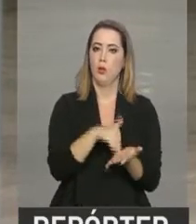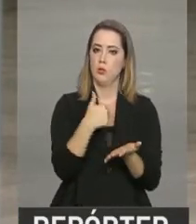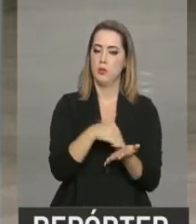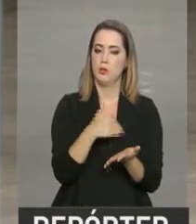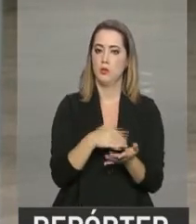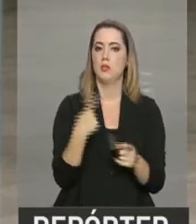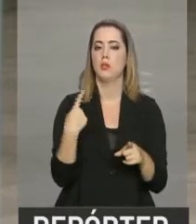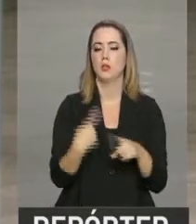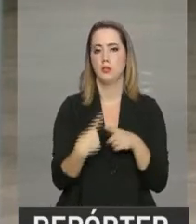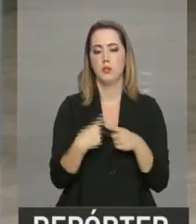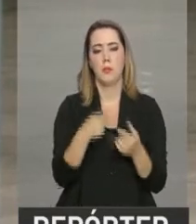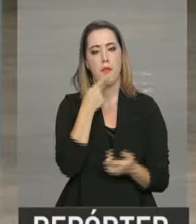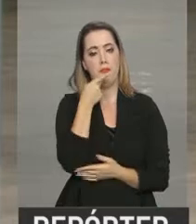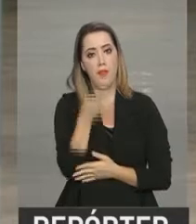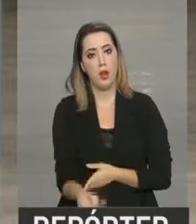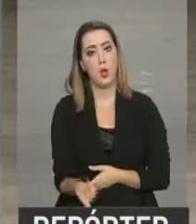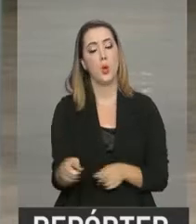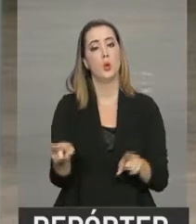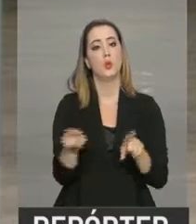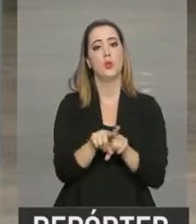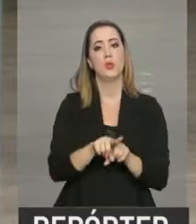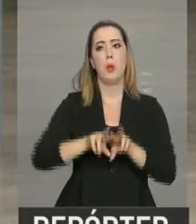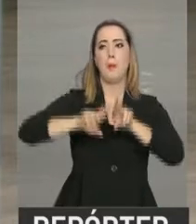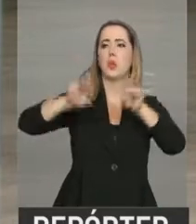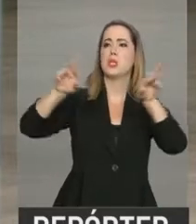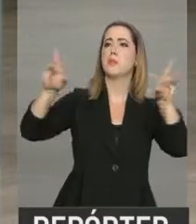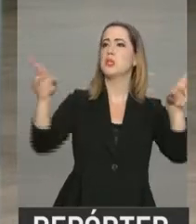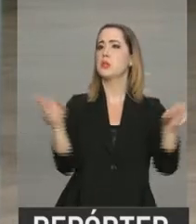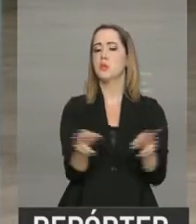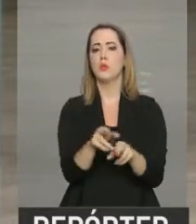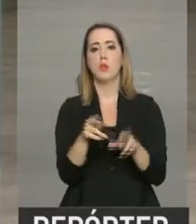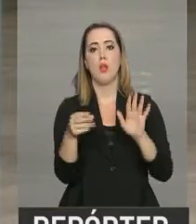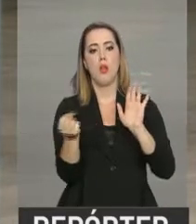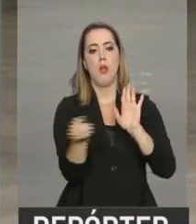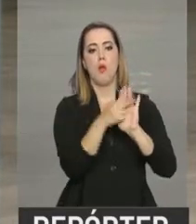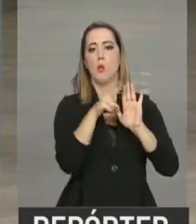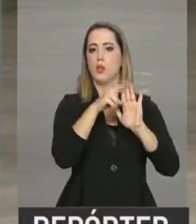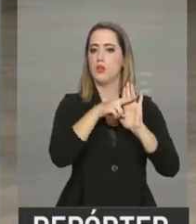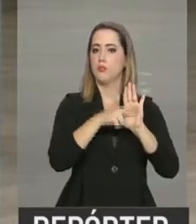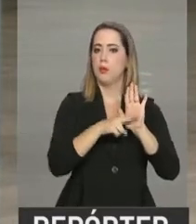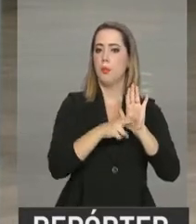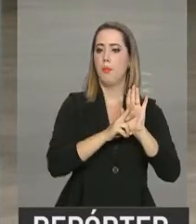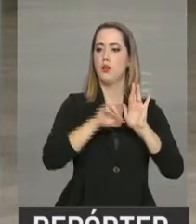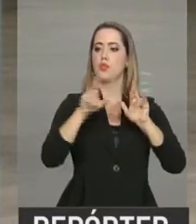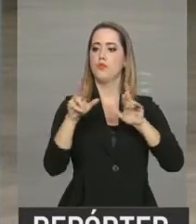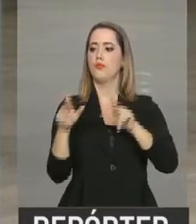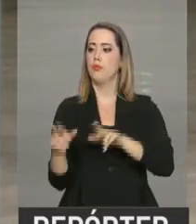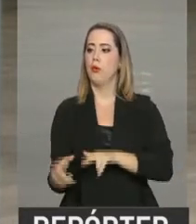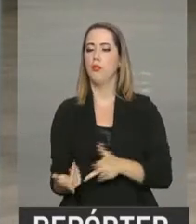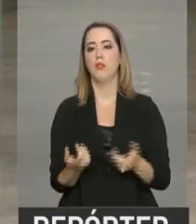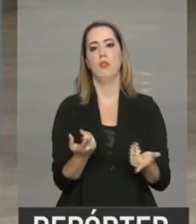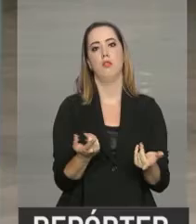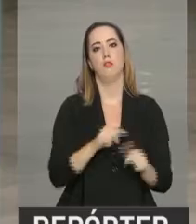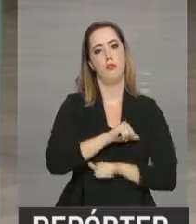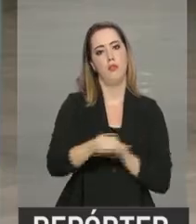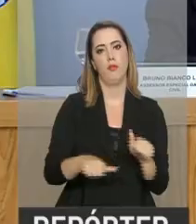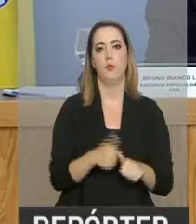também afirmou que se ocorrerem muitas mudanças no texto lá no congresso nacional a reforma não será duradoura